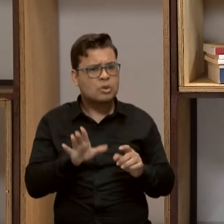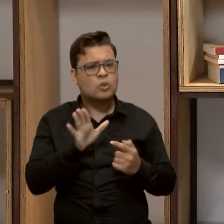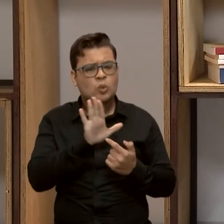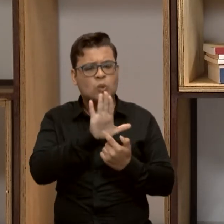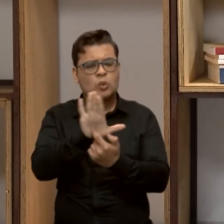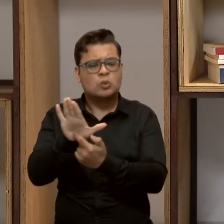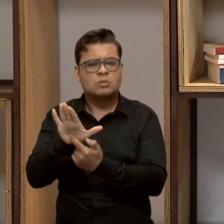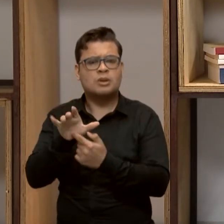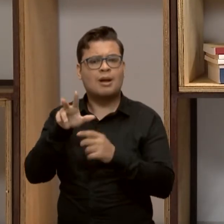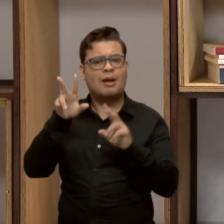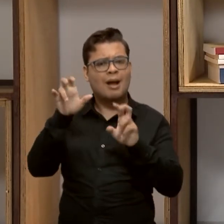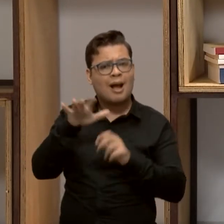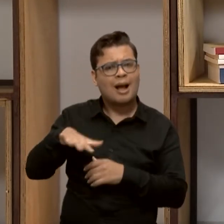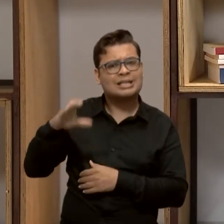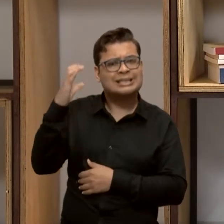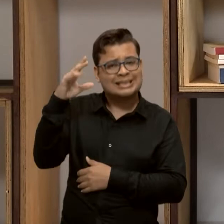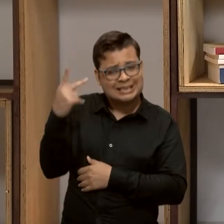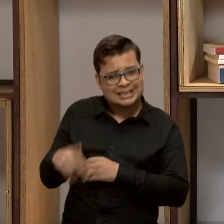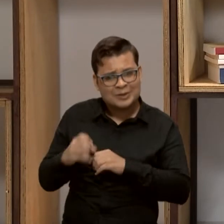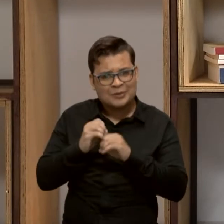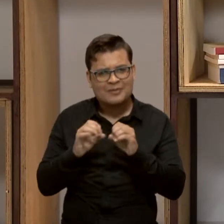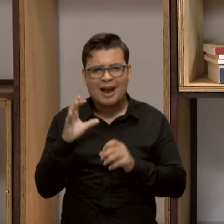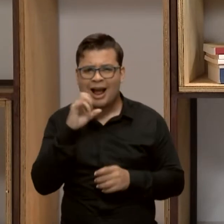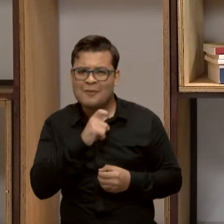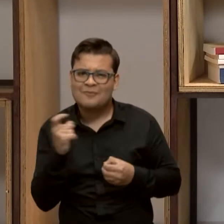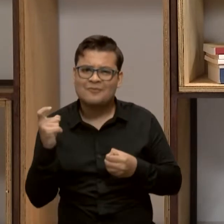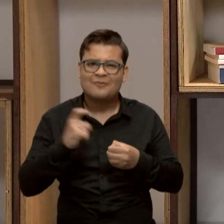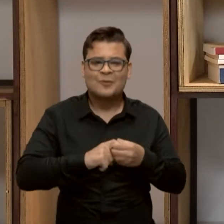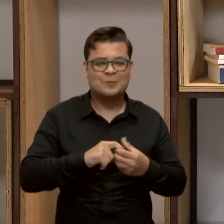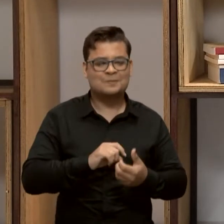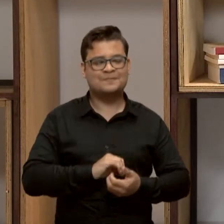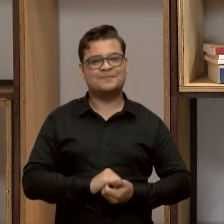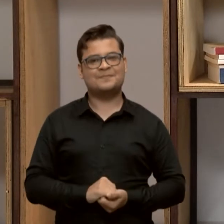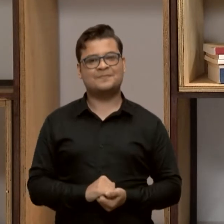pouquinho da ciência aqui da UFG. Até já.